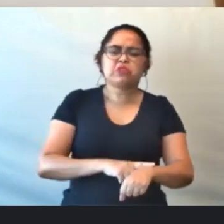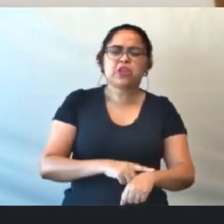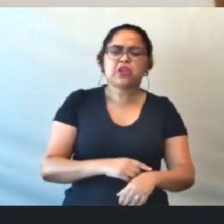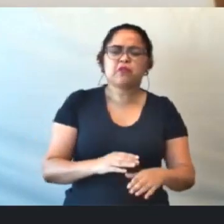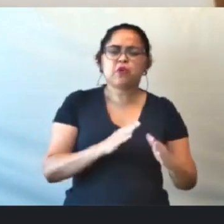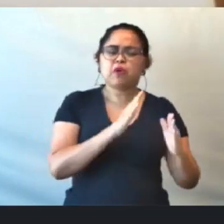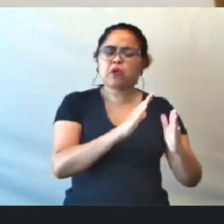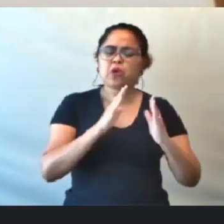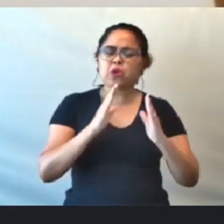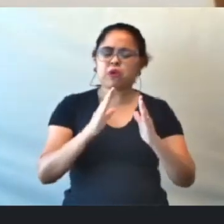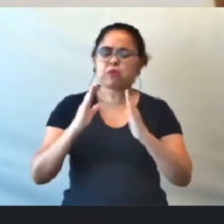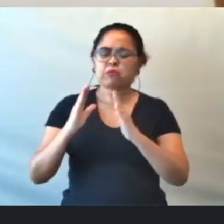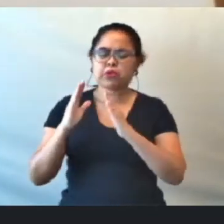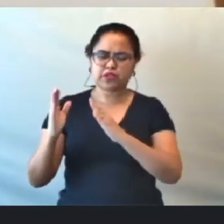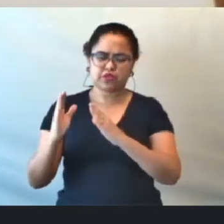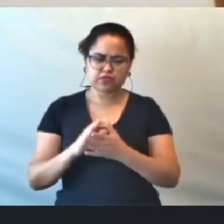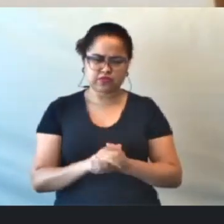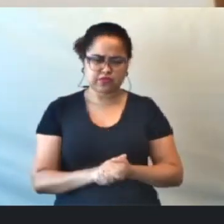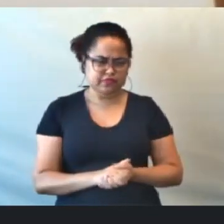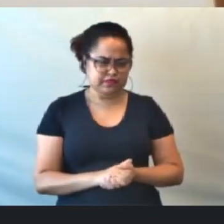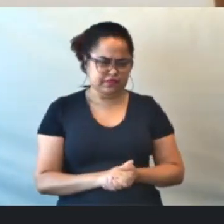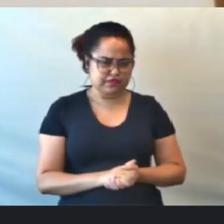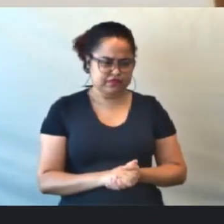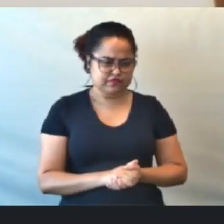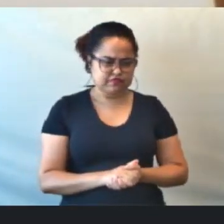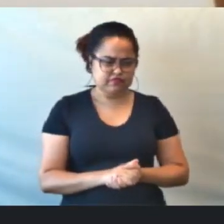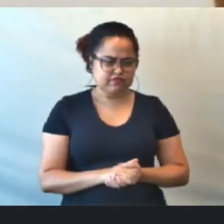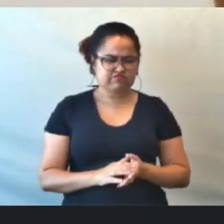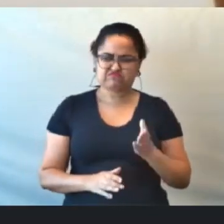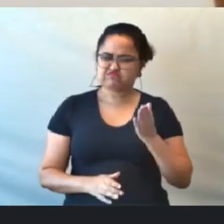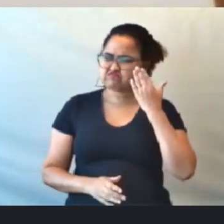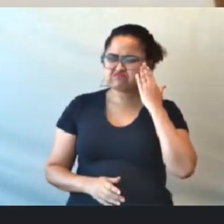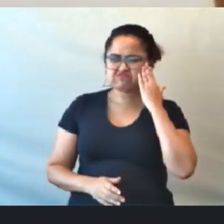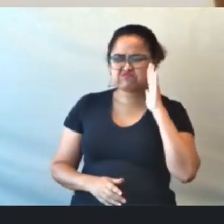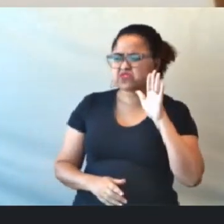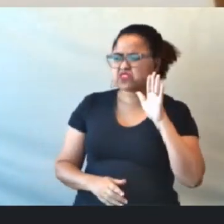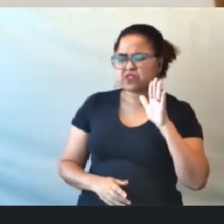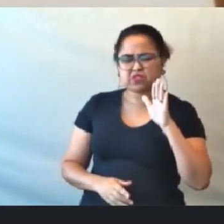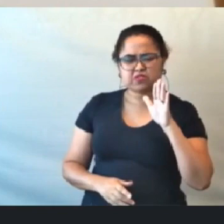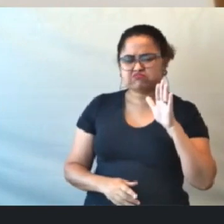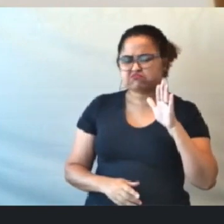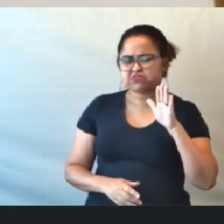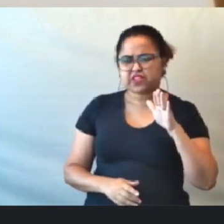Eu não tenho conhecimento dele, o que significa essa classe 3. Ok.